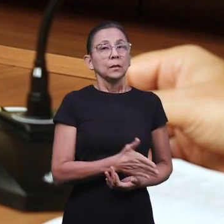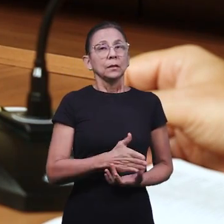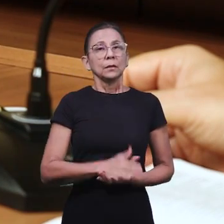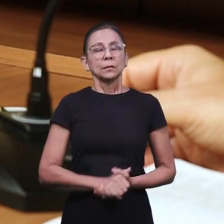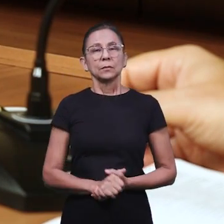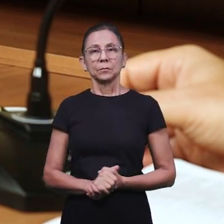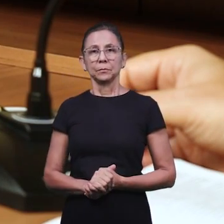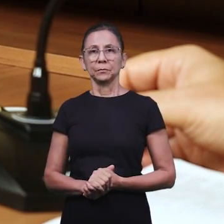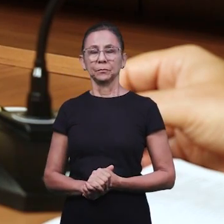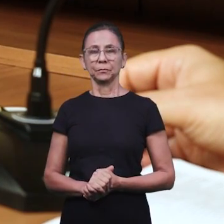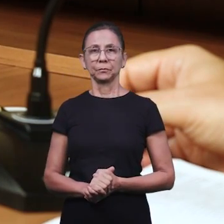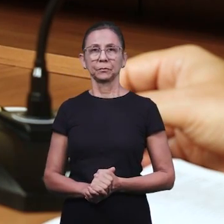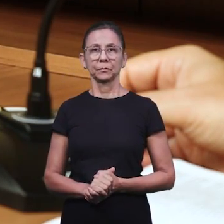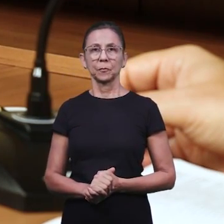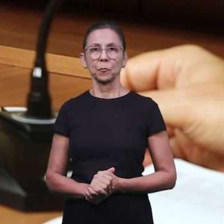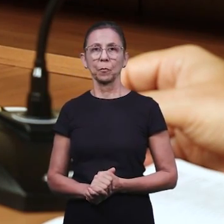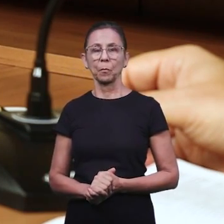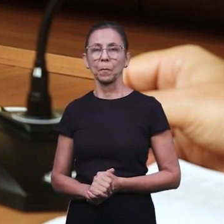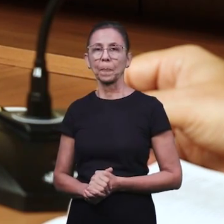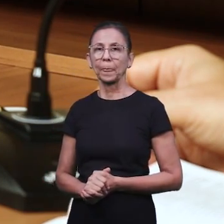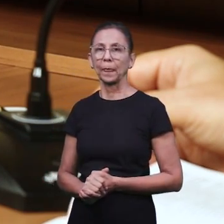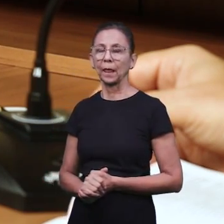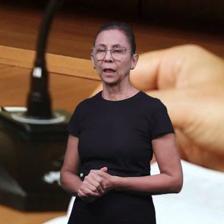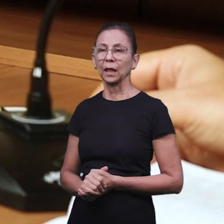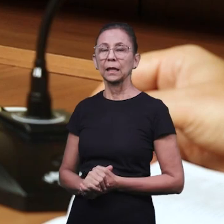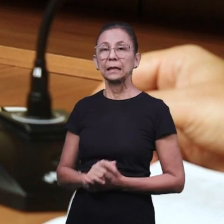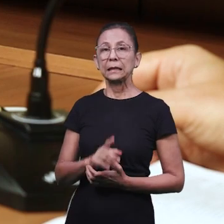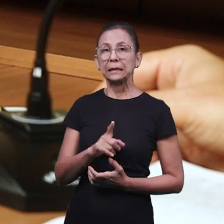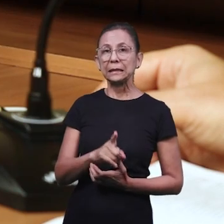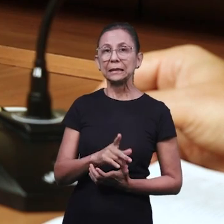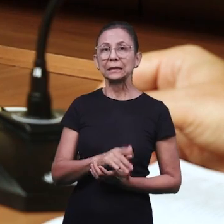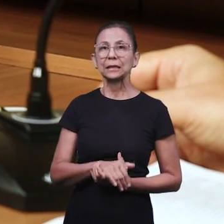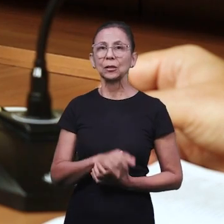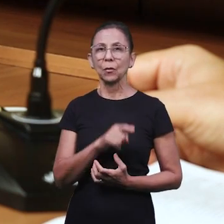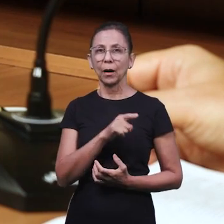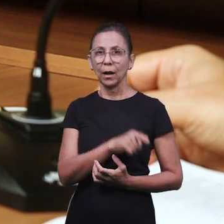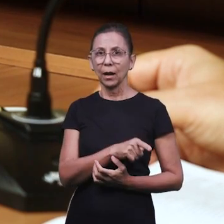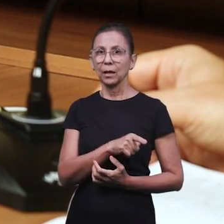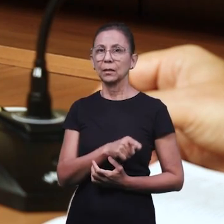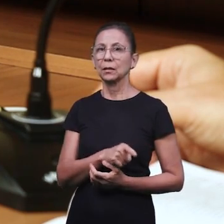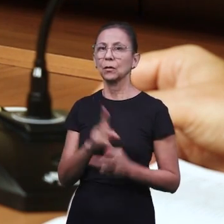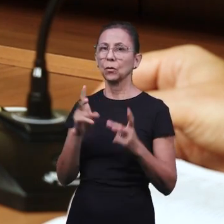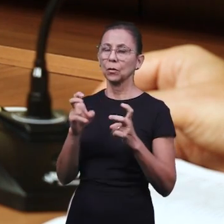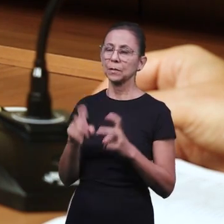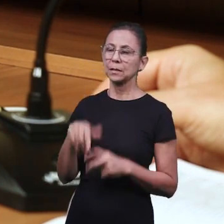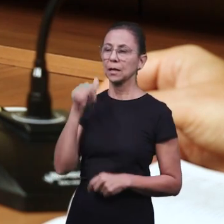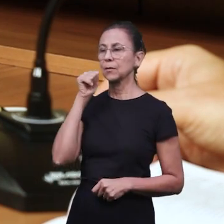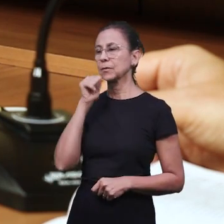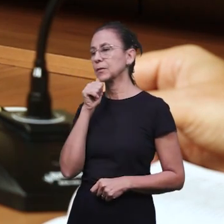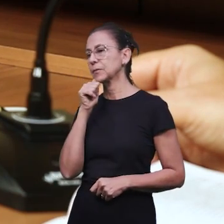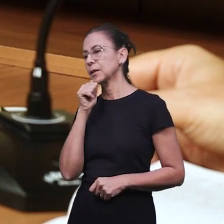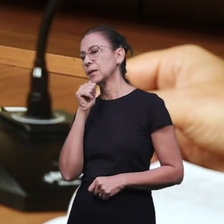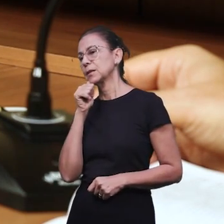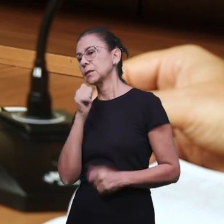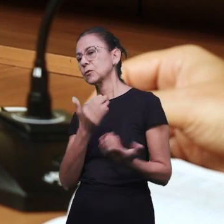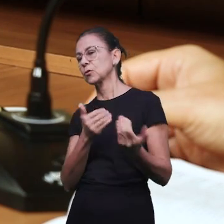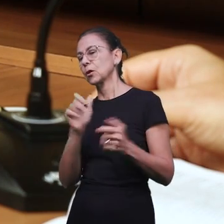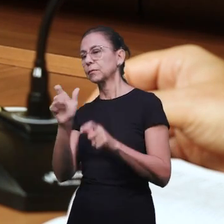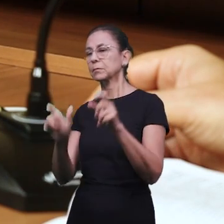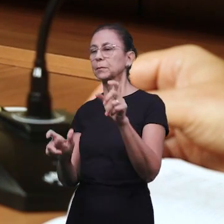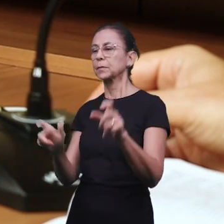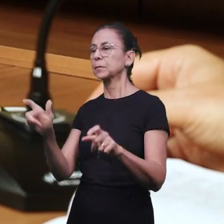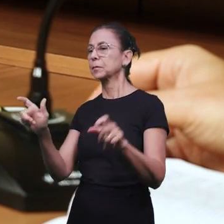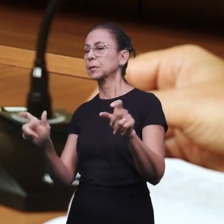temporal. E quando ela chega, ele observa, tinham várias moças. Hoje nós estamos vivendo um momento, Josias,